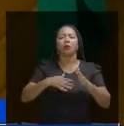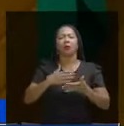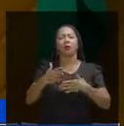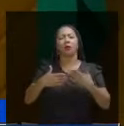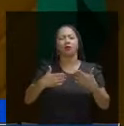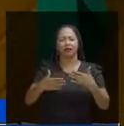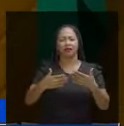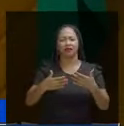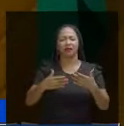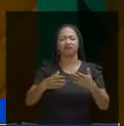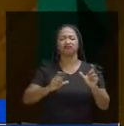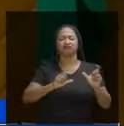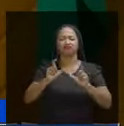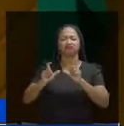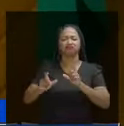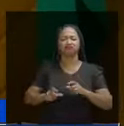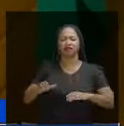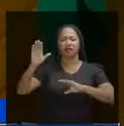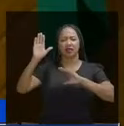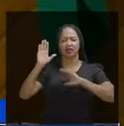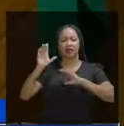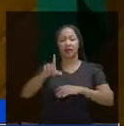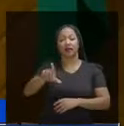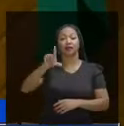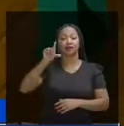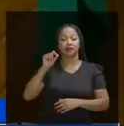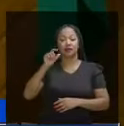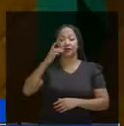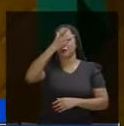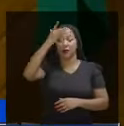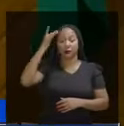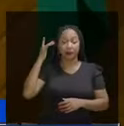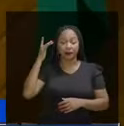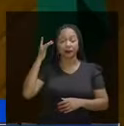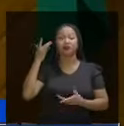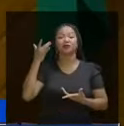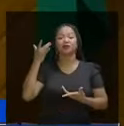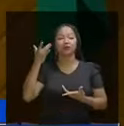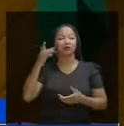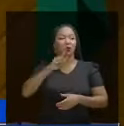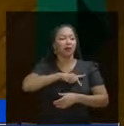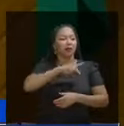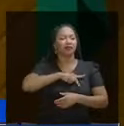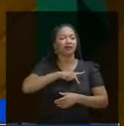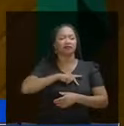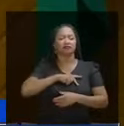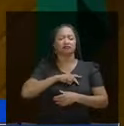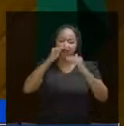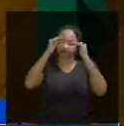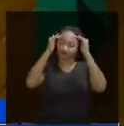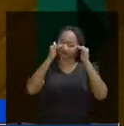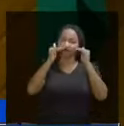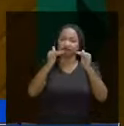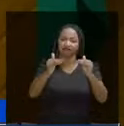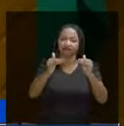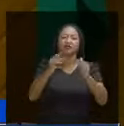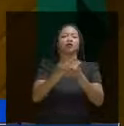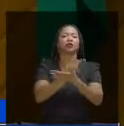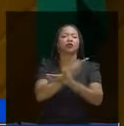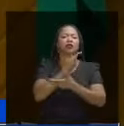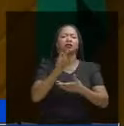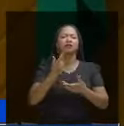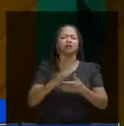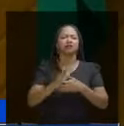até porque foi ele mesmo que escolheu tornar-se uma pessoa pública, optando por sujeitar-se ao ônus decorrente de